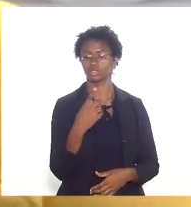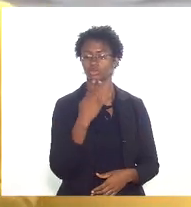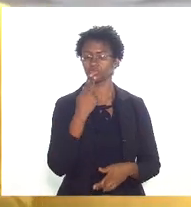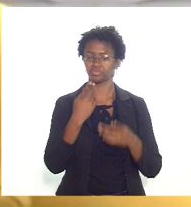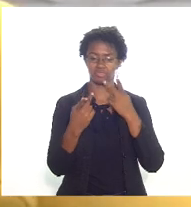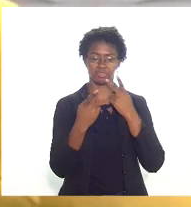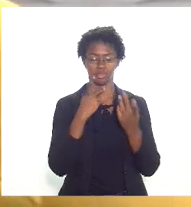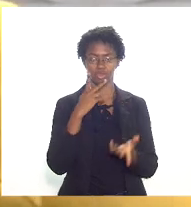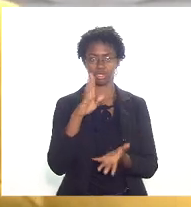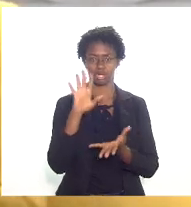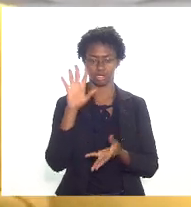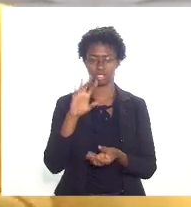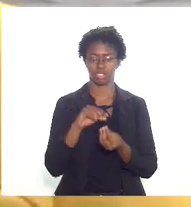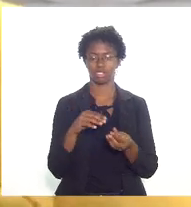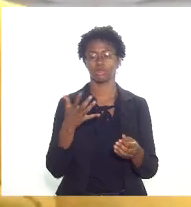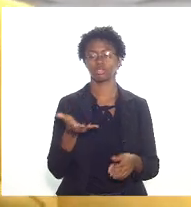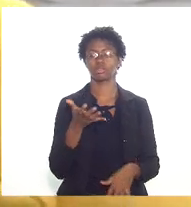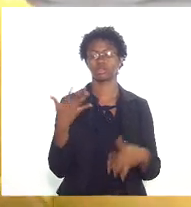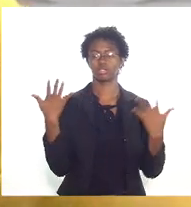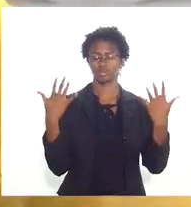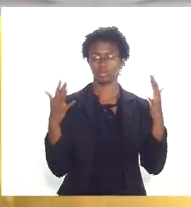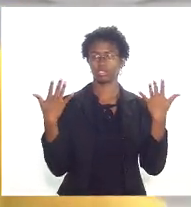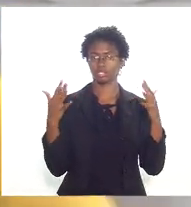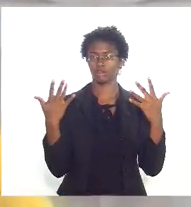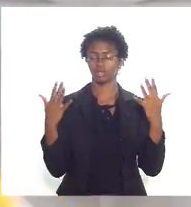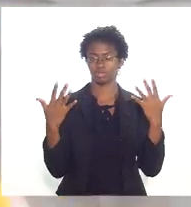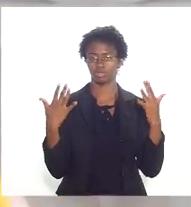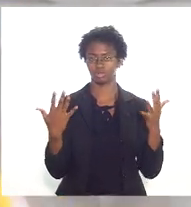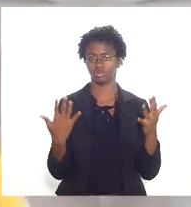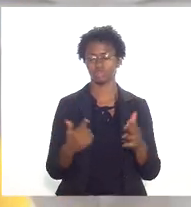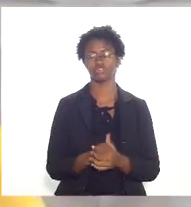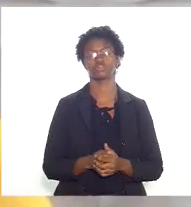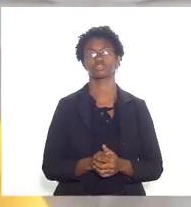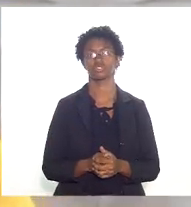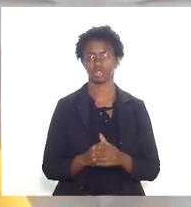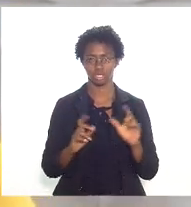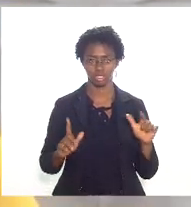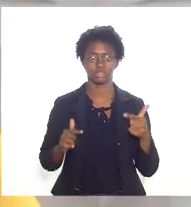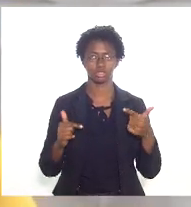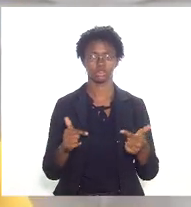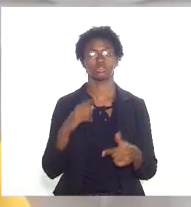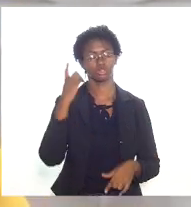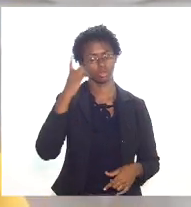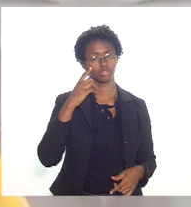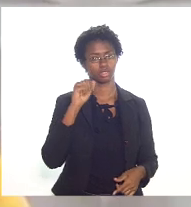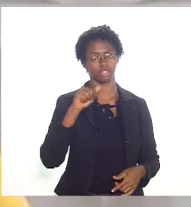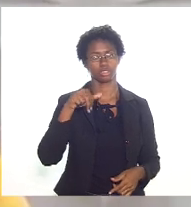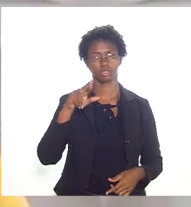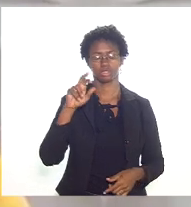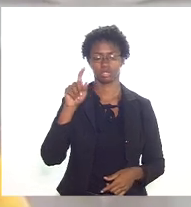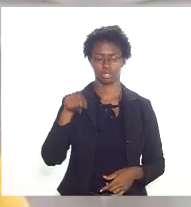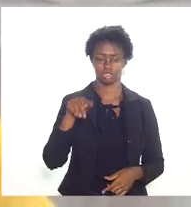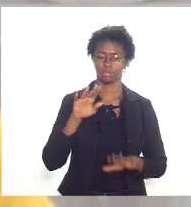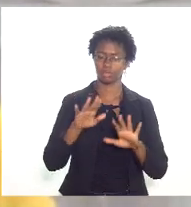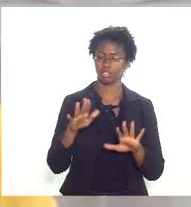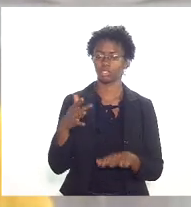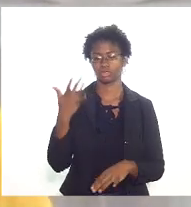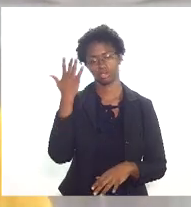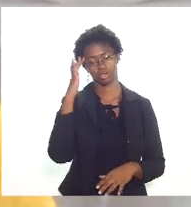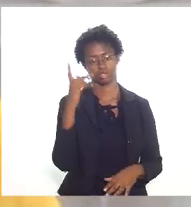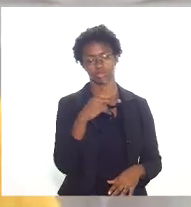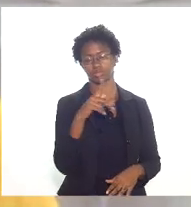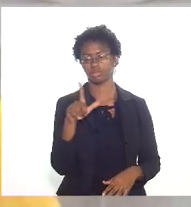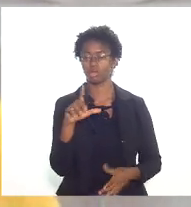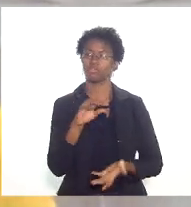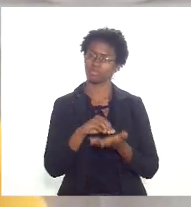eu quero aplaude a iniciativa do deputado André Ceciliano embora considere o projeto com